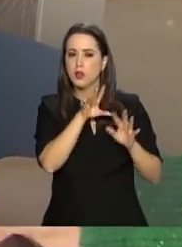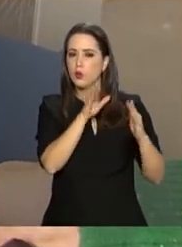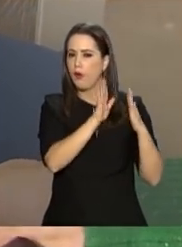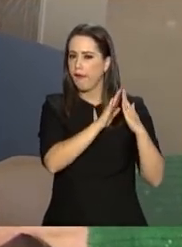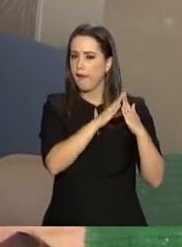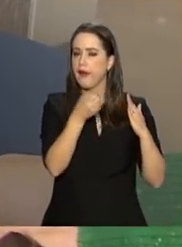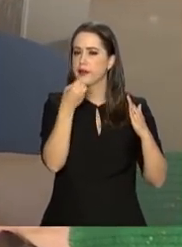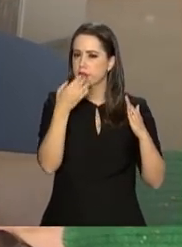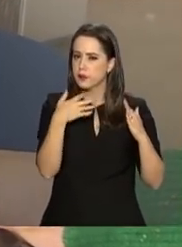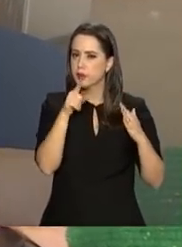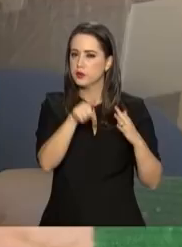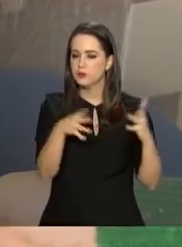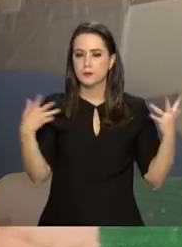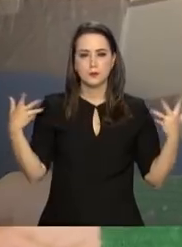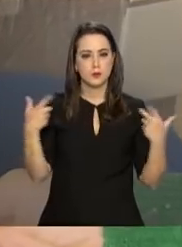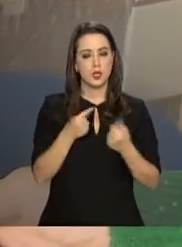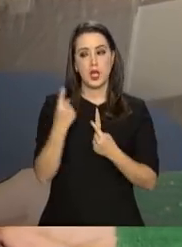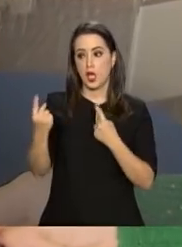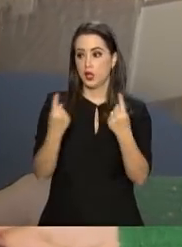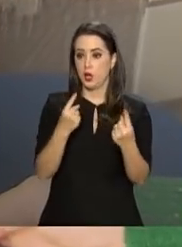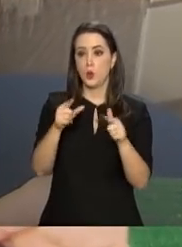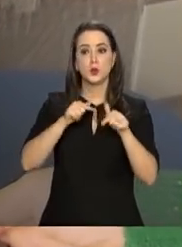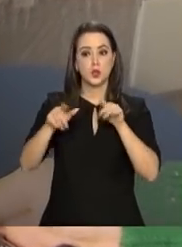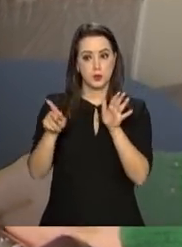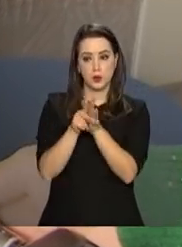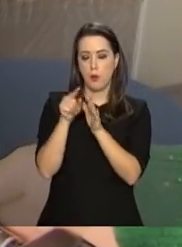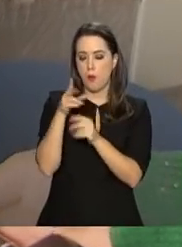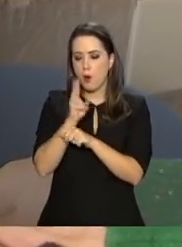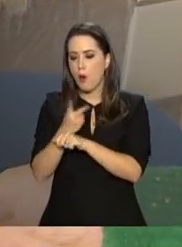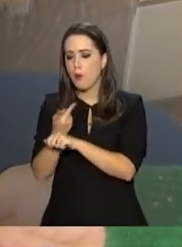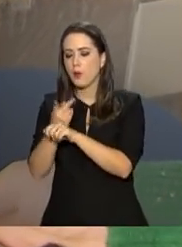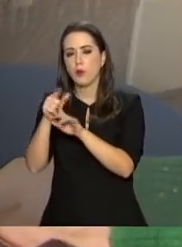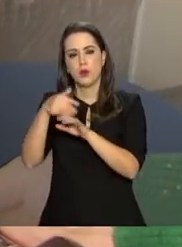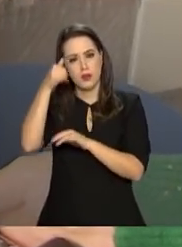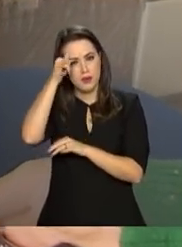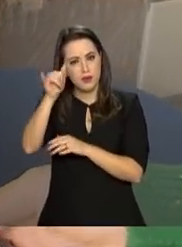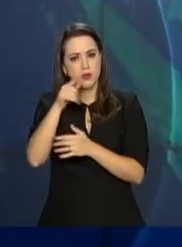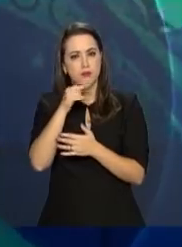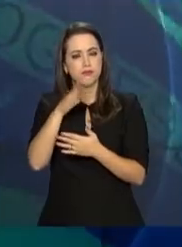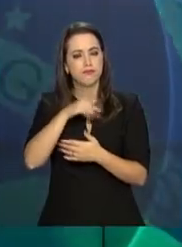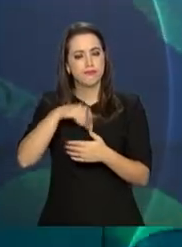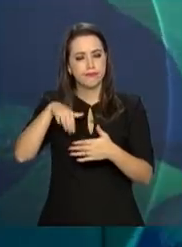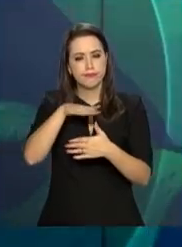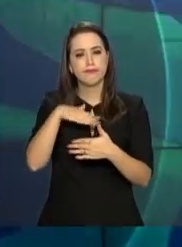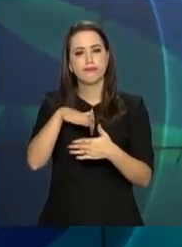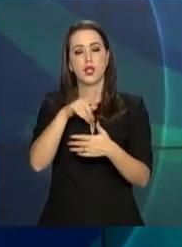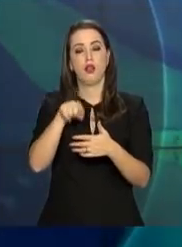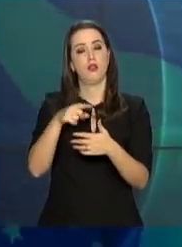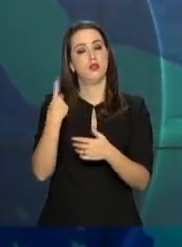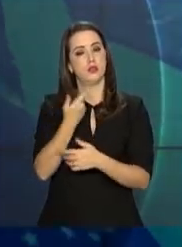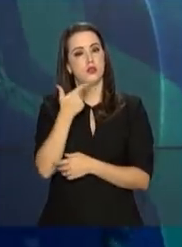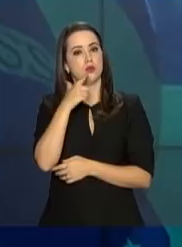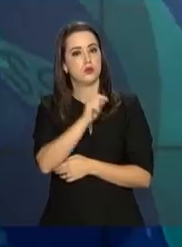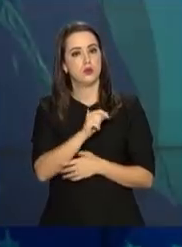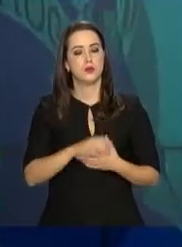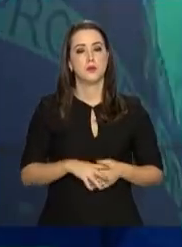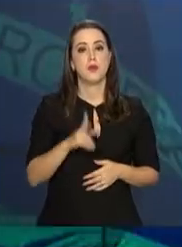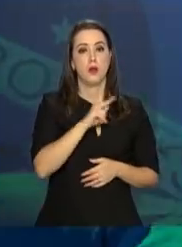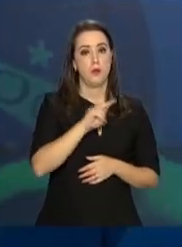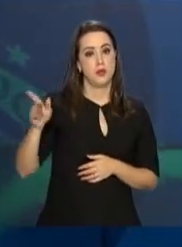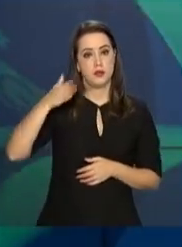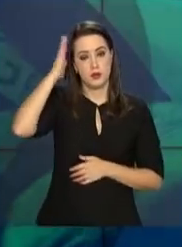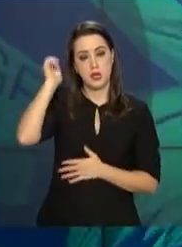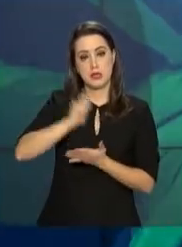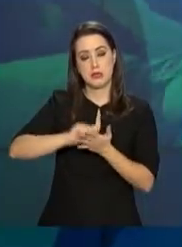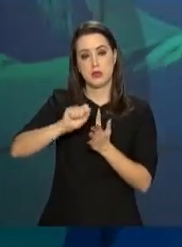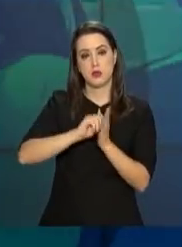é isso é maravilhoso cada um fazendo a sua parte a gente consegue né o presidente Michel Temer assinou agora a